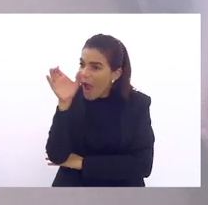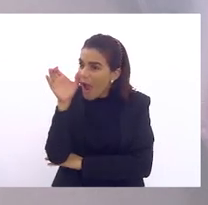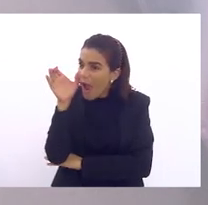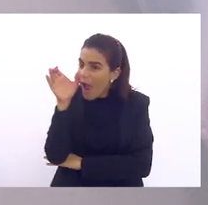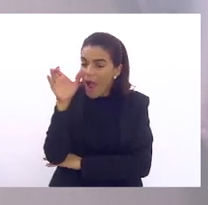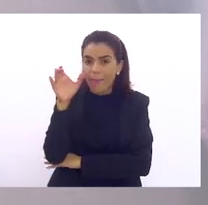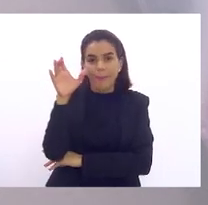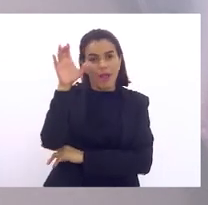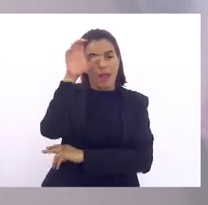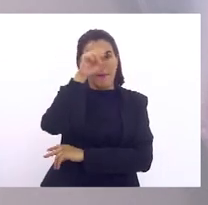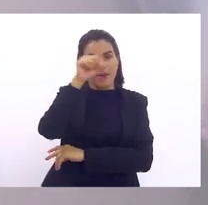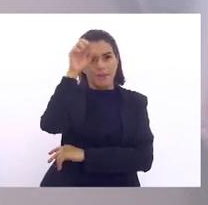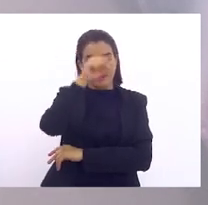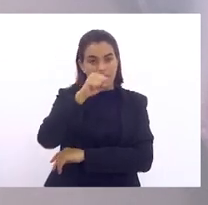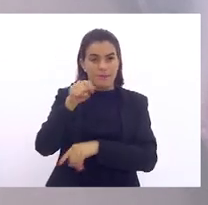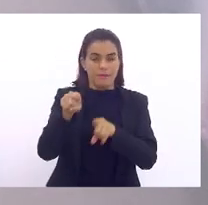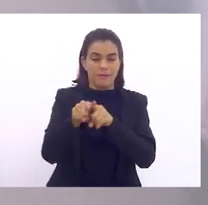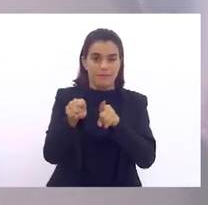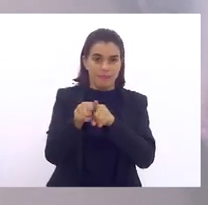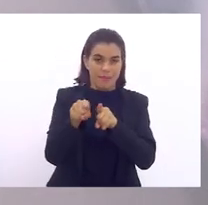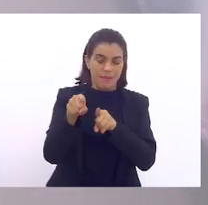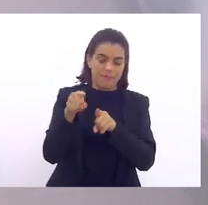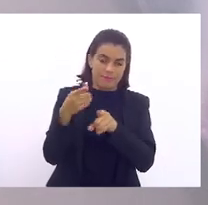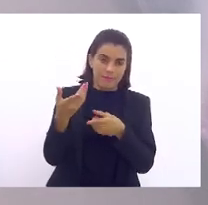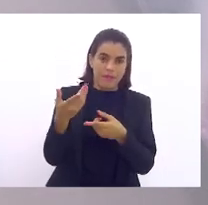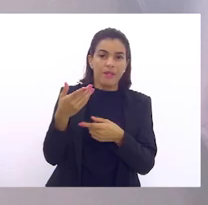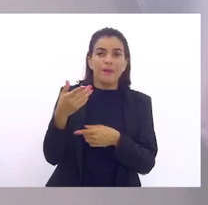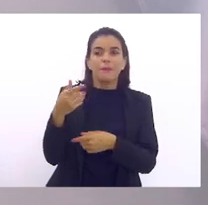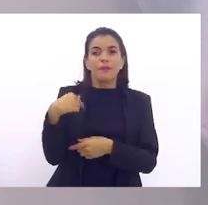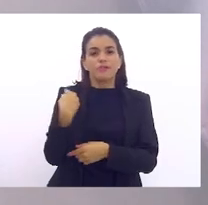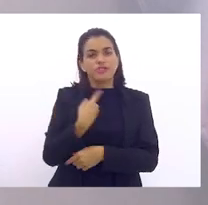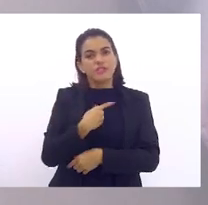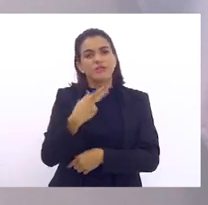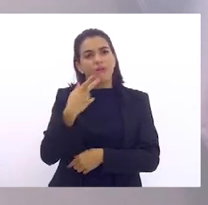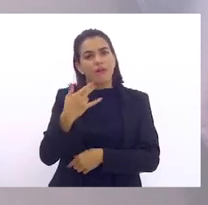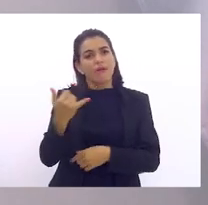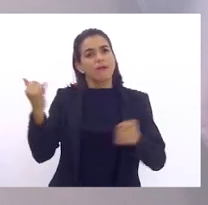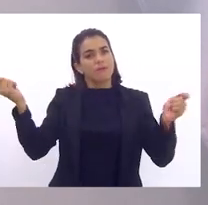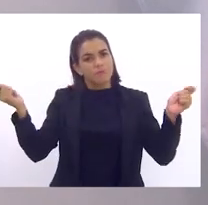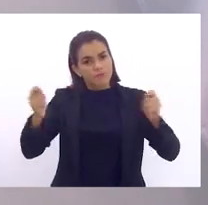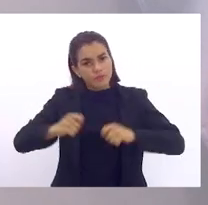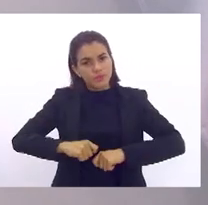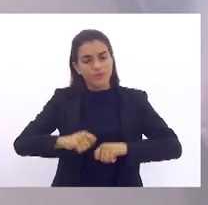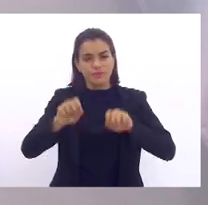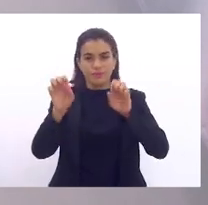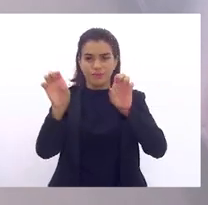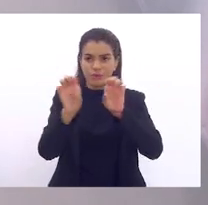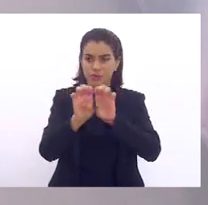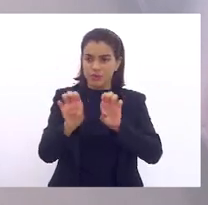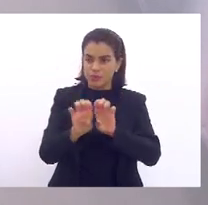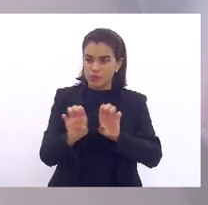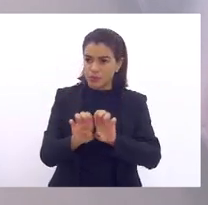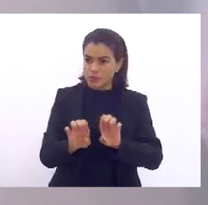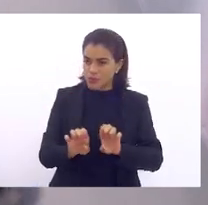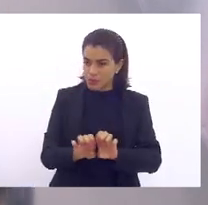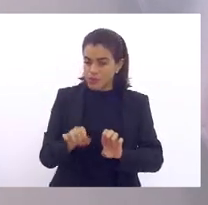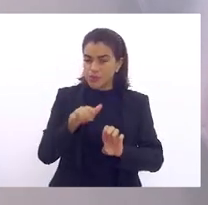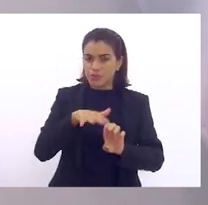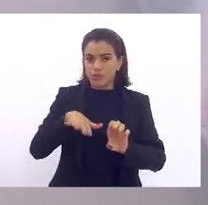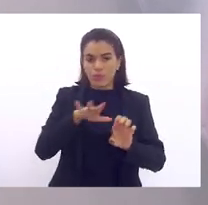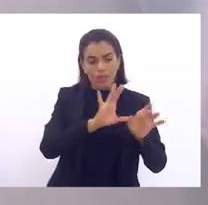do que é todo um sofrimento a gente poder dizer que é possível uma infraestrutura de de